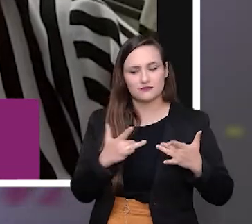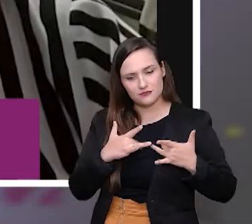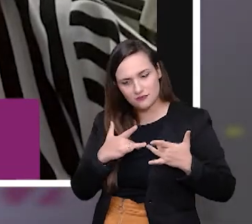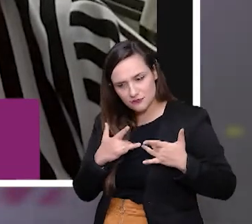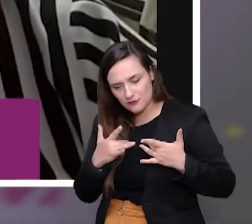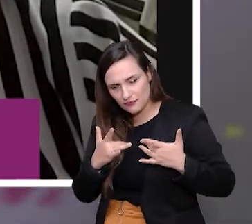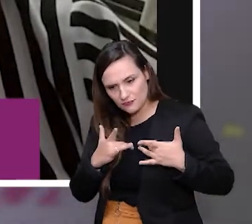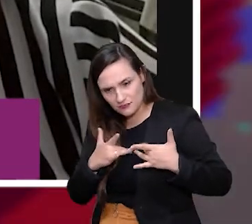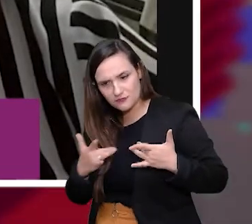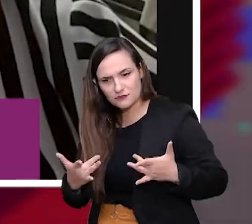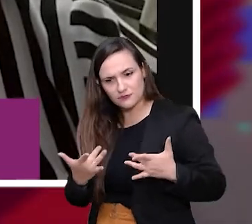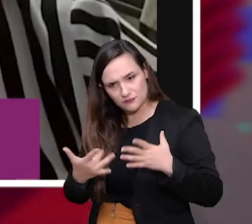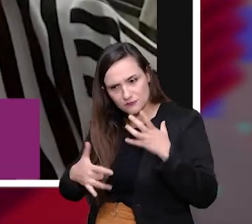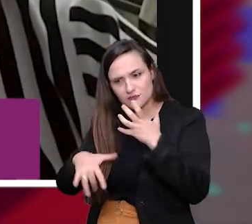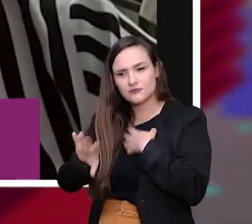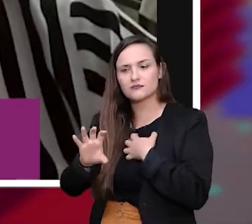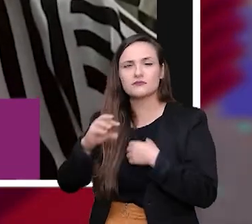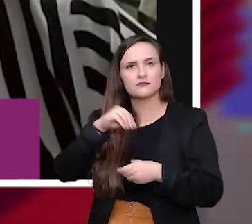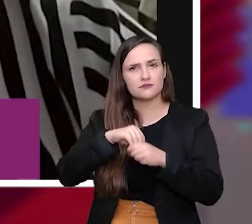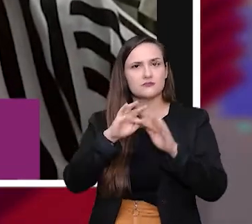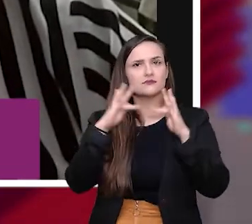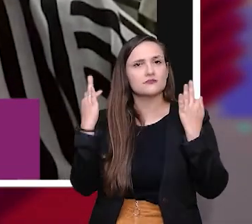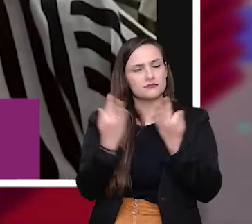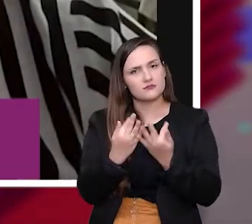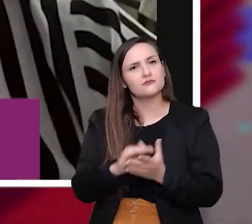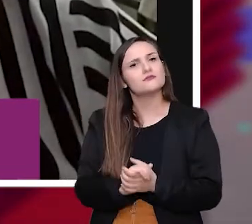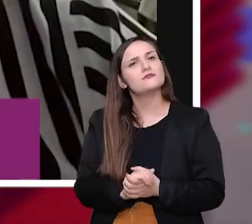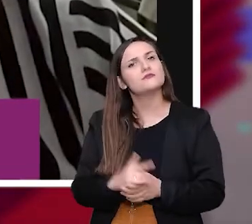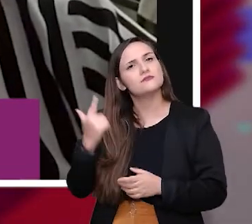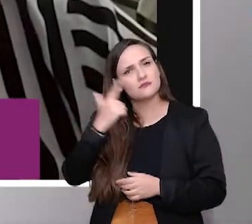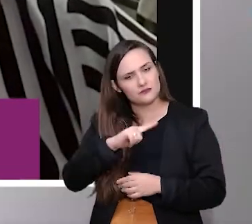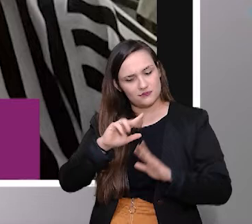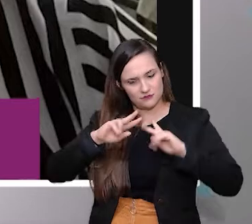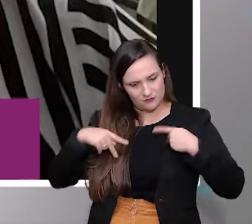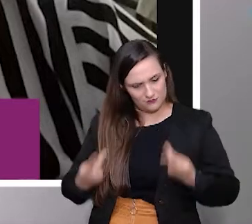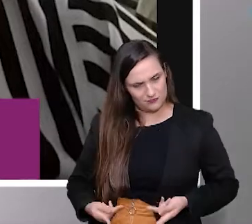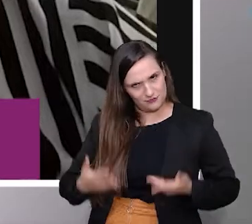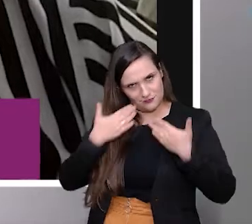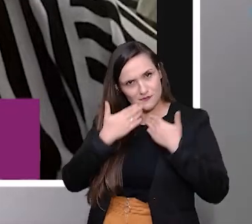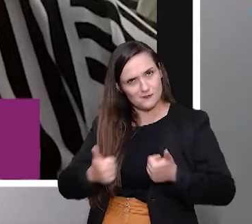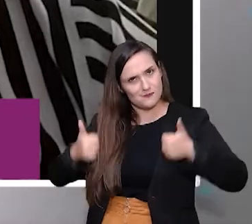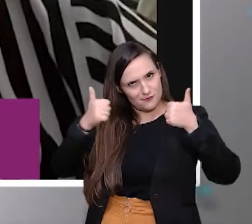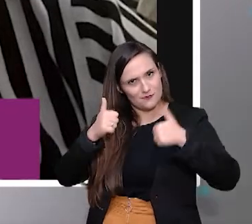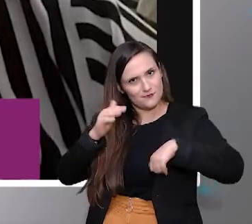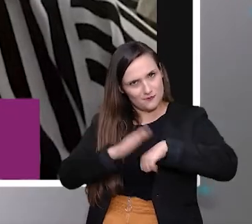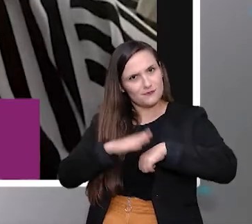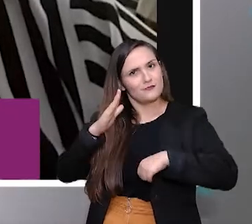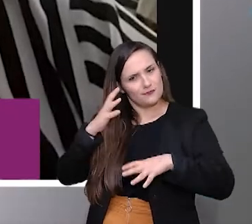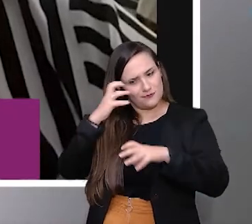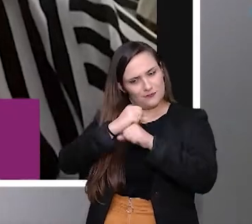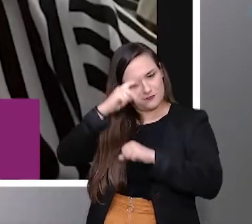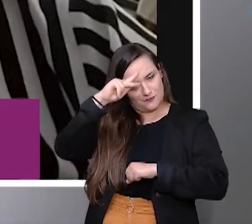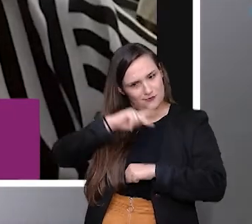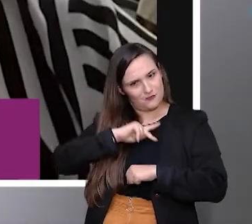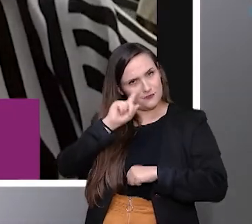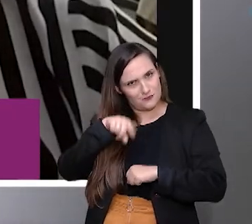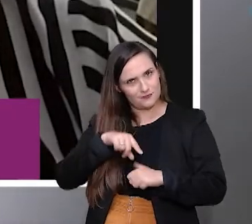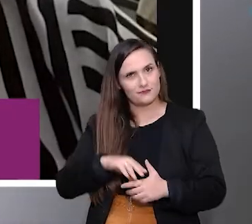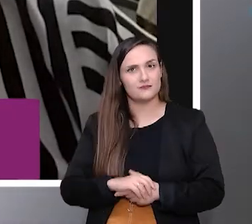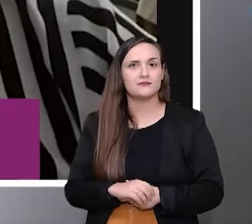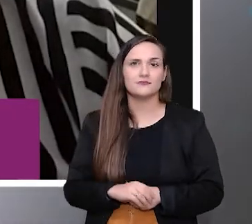a empatia, né, da própria família, eu acredito que a gente consiga ter um ser humano muito melhor, né, muito